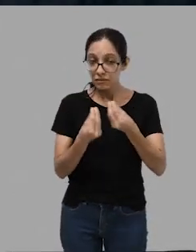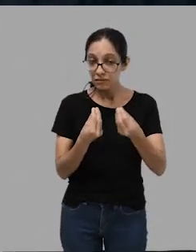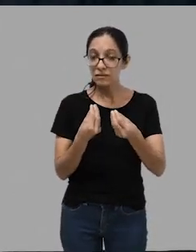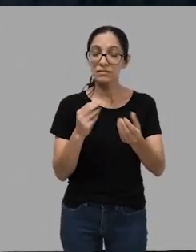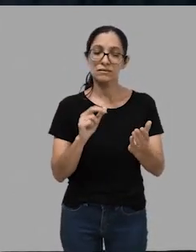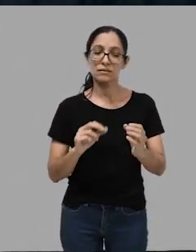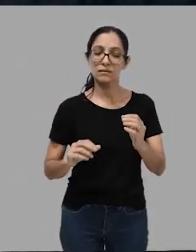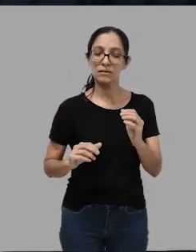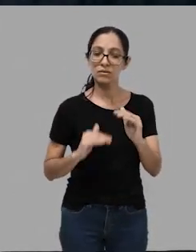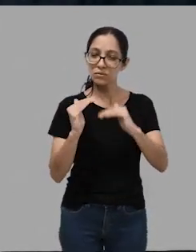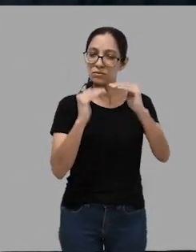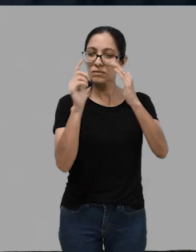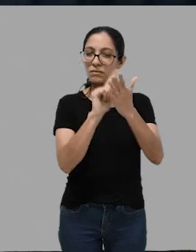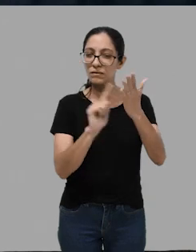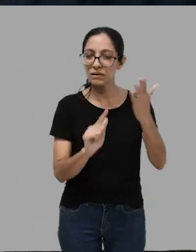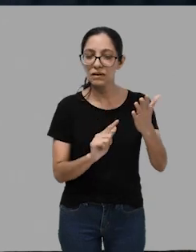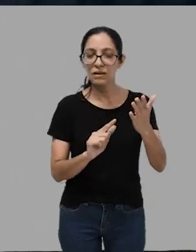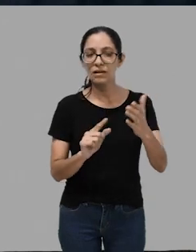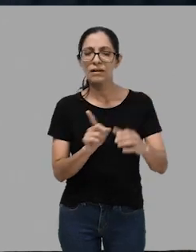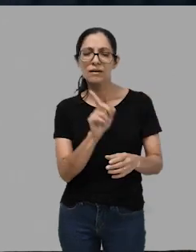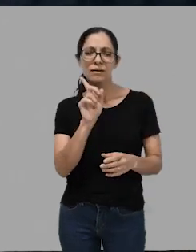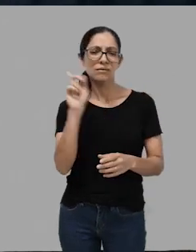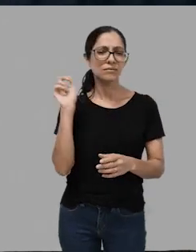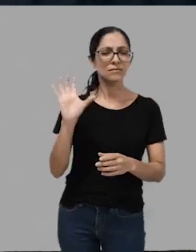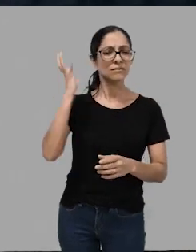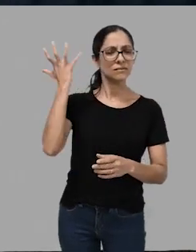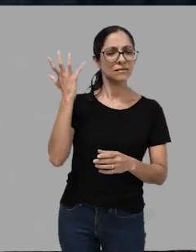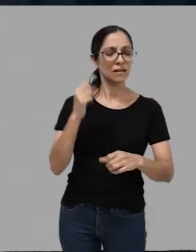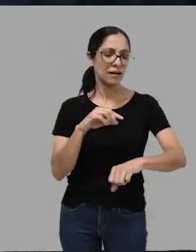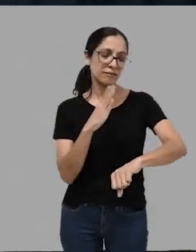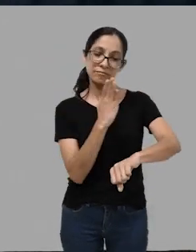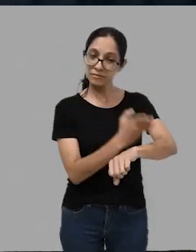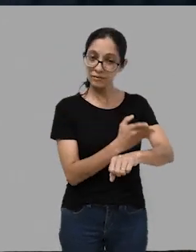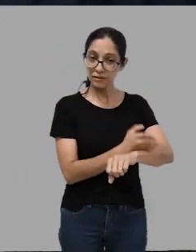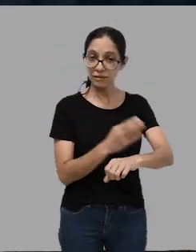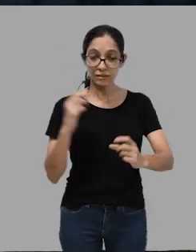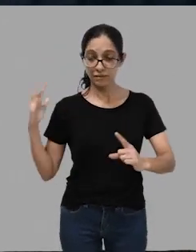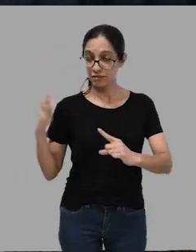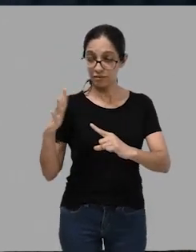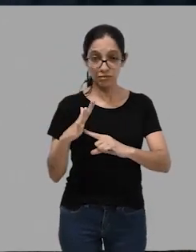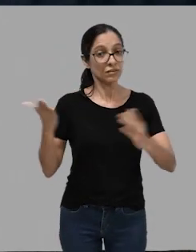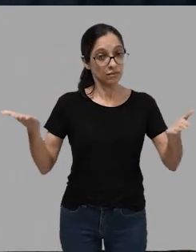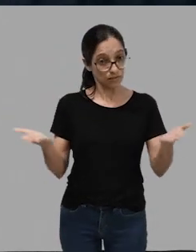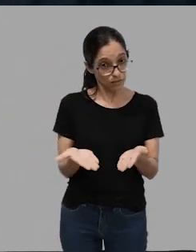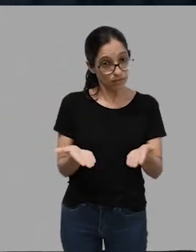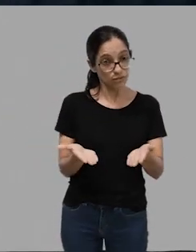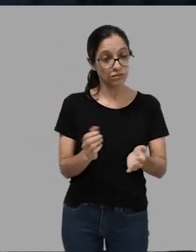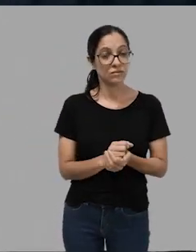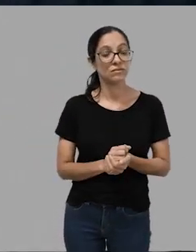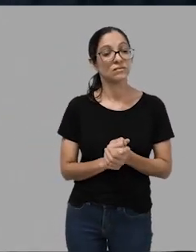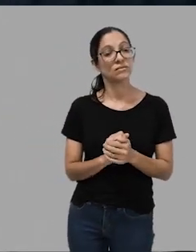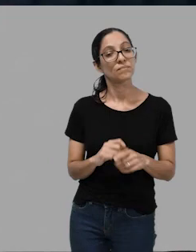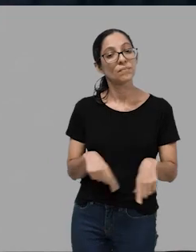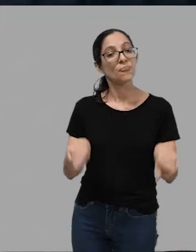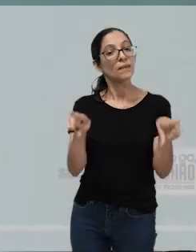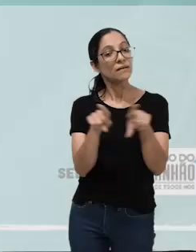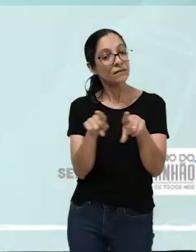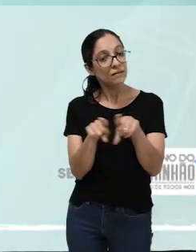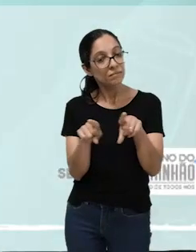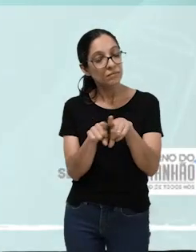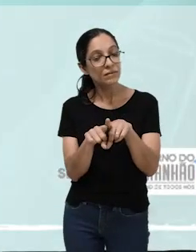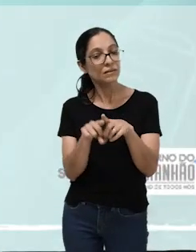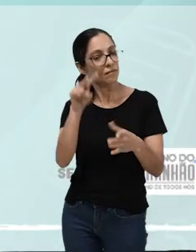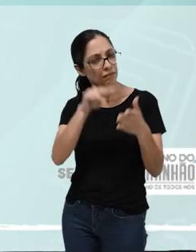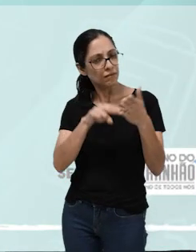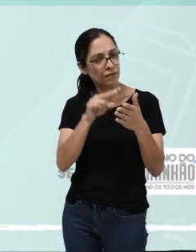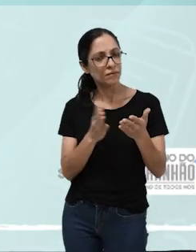da idade média e foi que essa influência para os dias de hoje tá certo avançando acompanha ainda